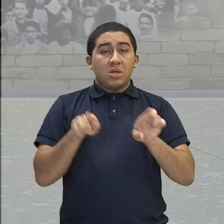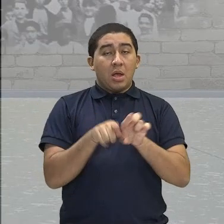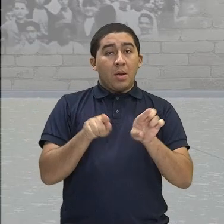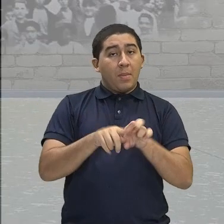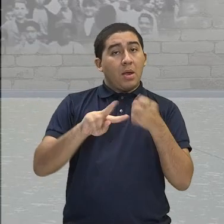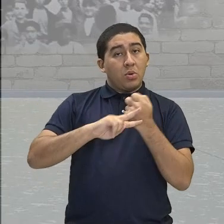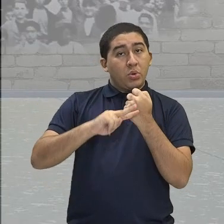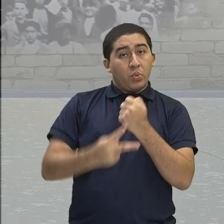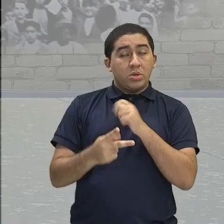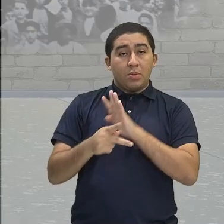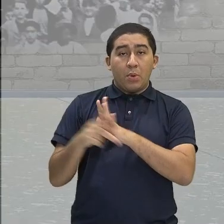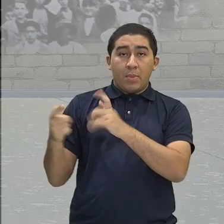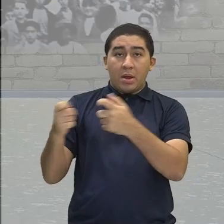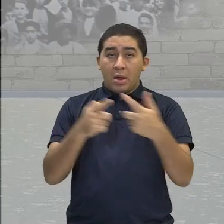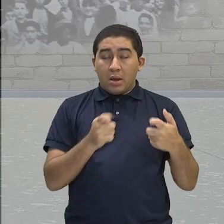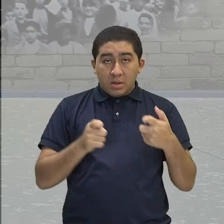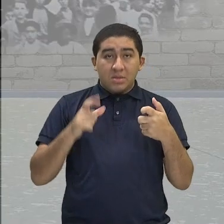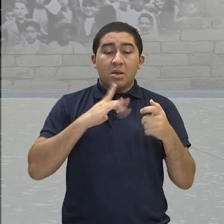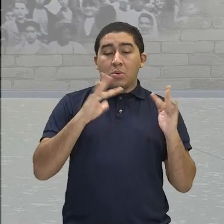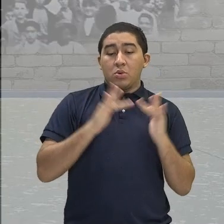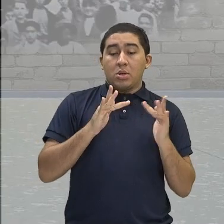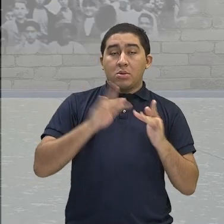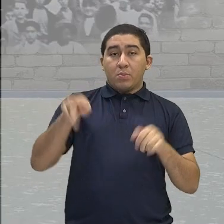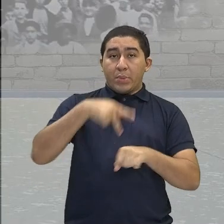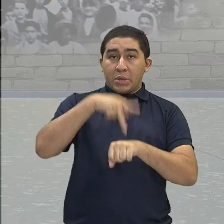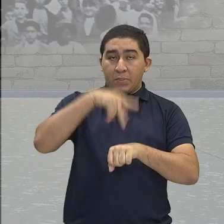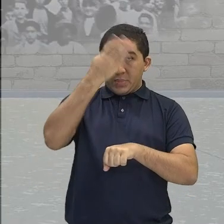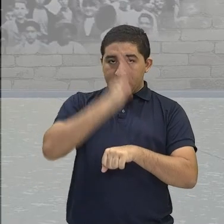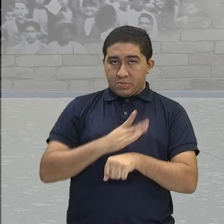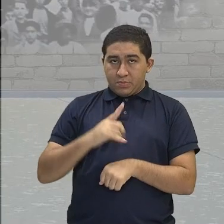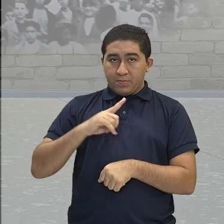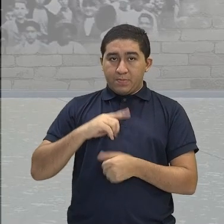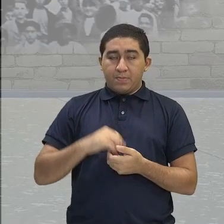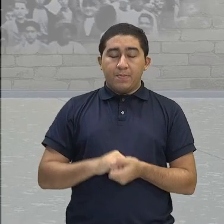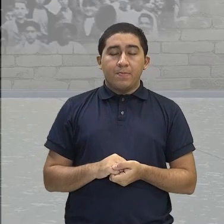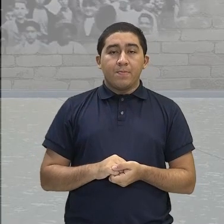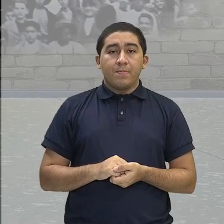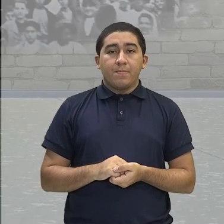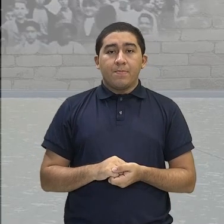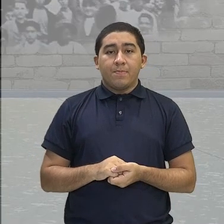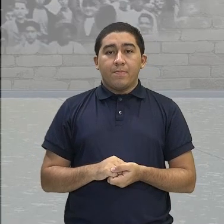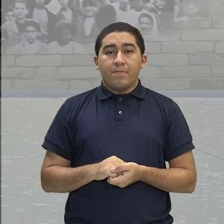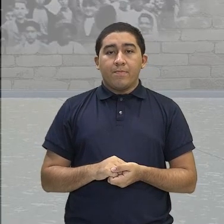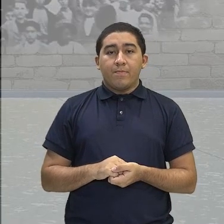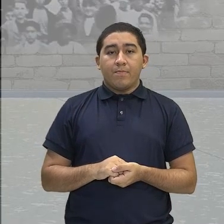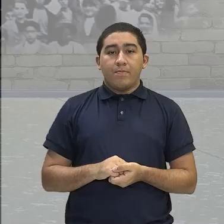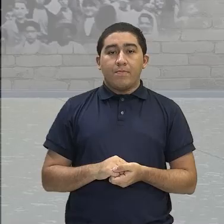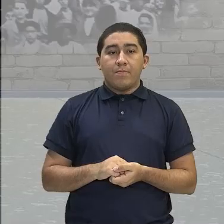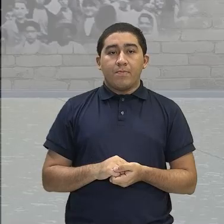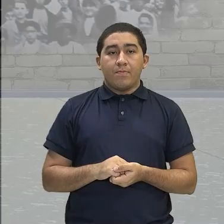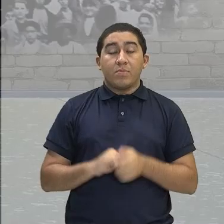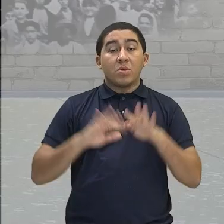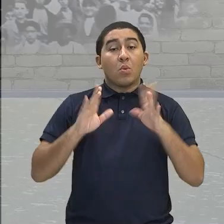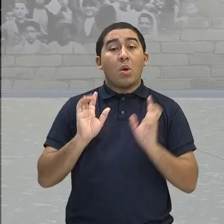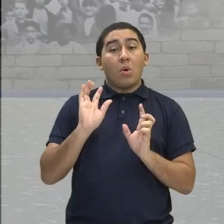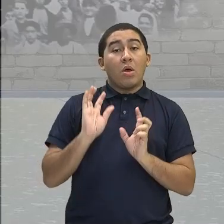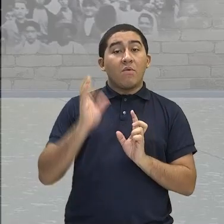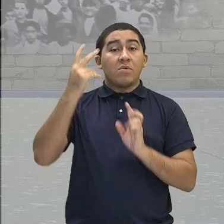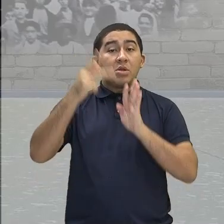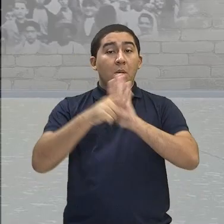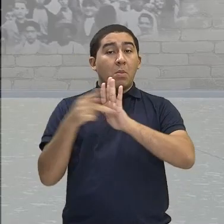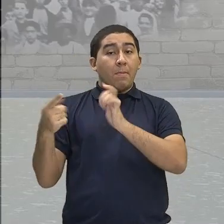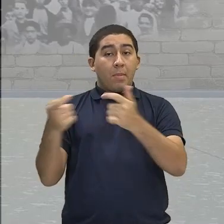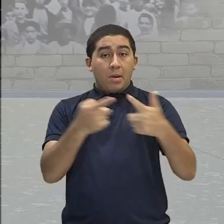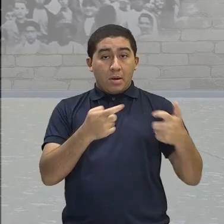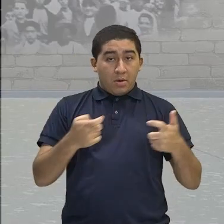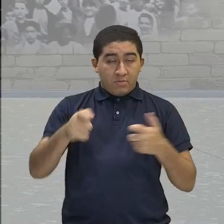também atingem o Brasil, certo? E quais serão os eventos, né, da greve geral? Acompanhem comigo.